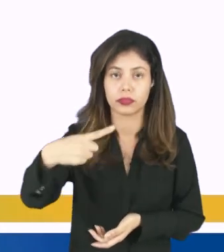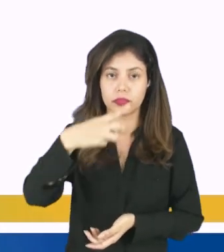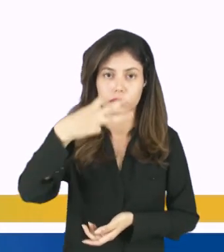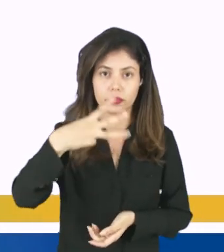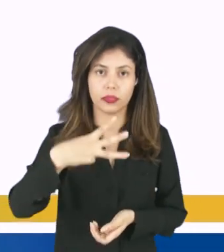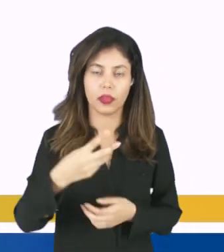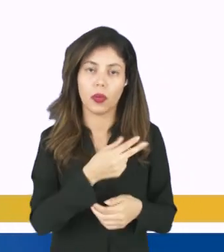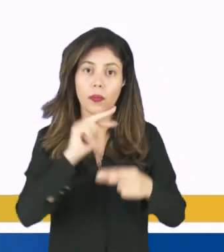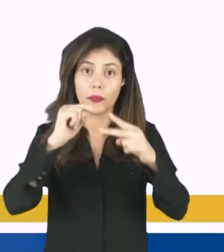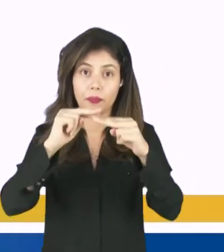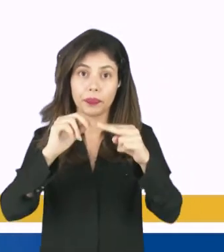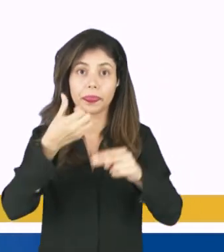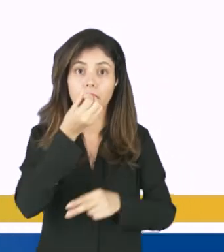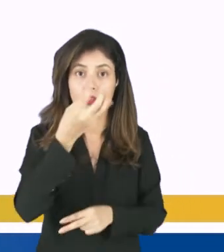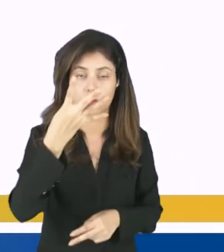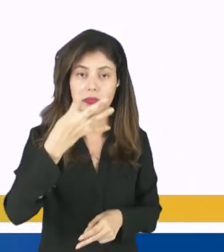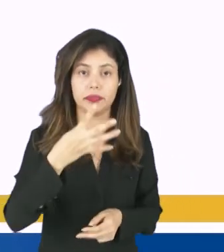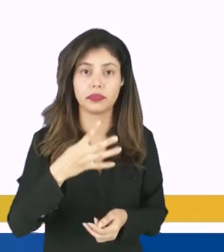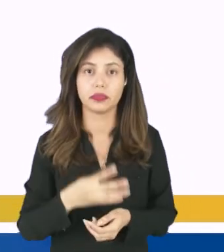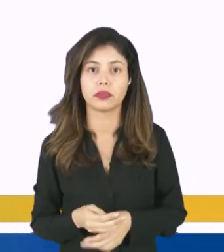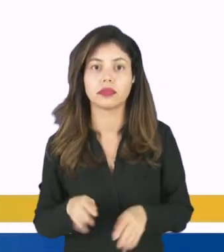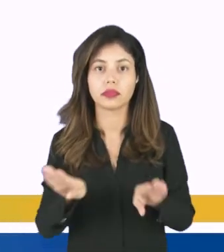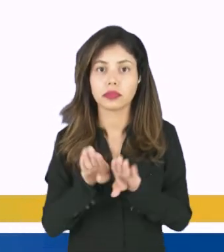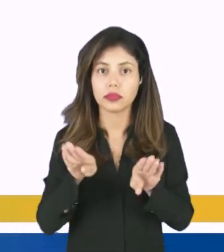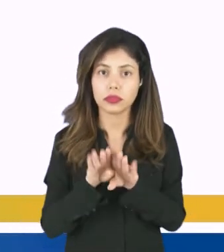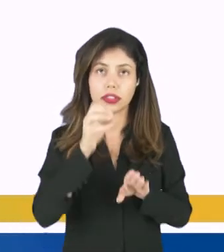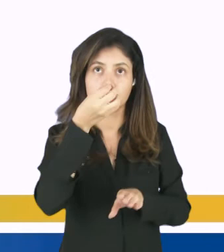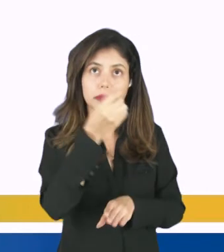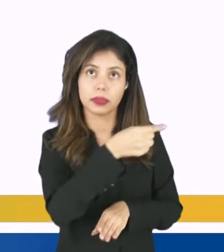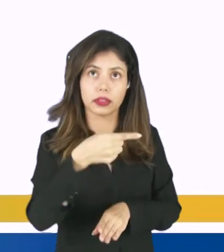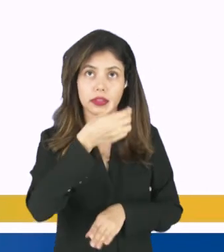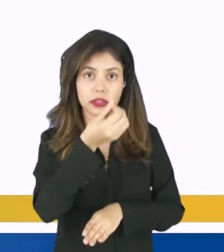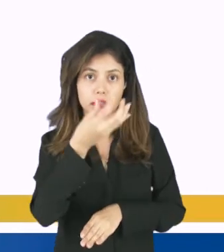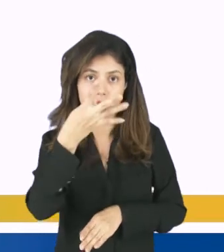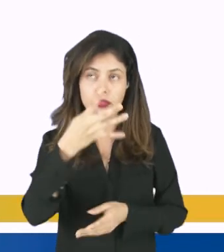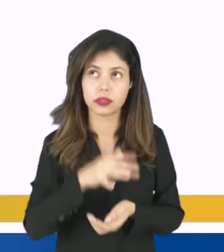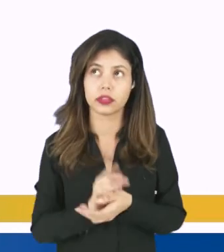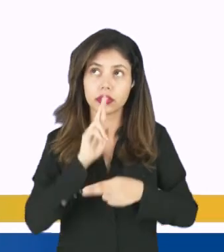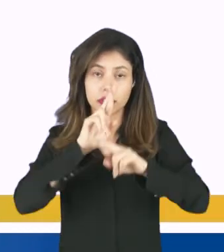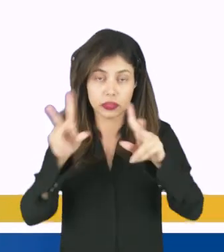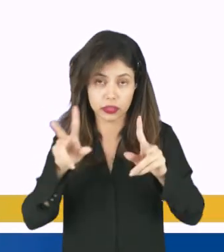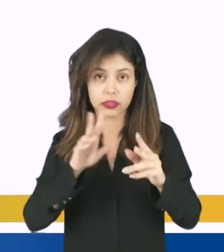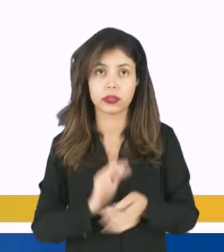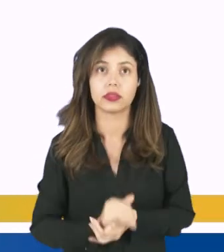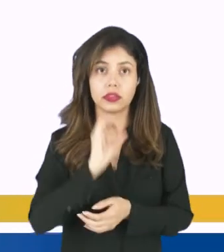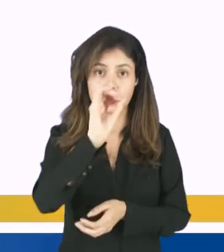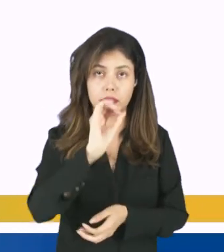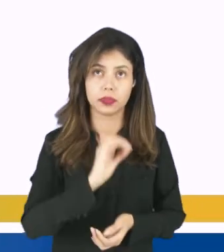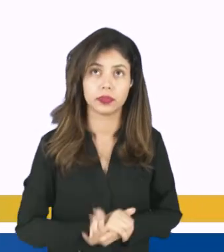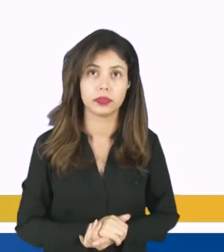que a P de x é igual a ax menos b mais Q de x mais R.